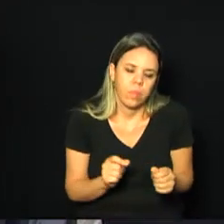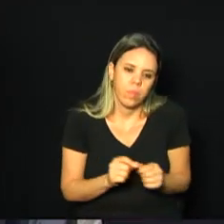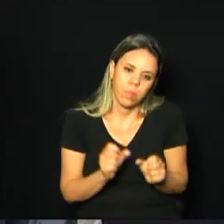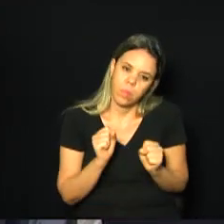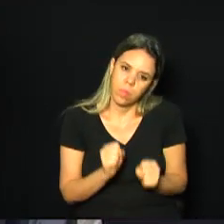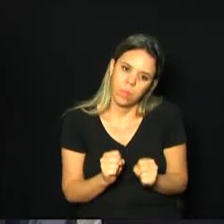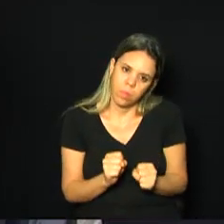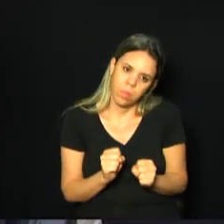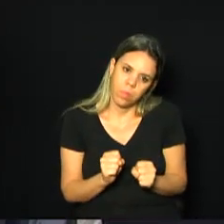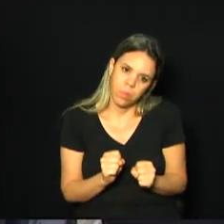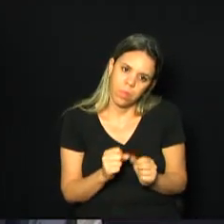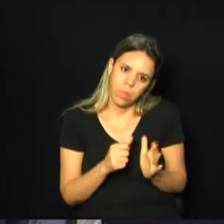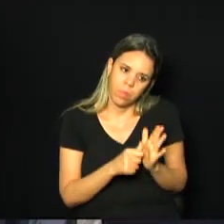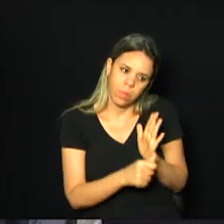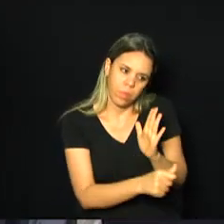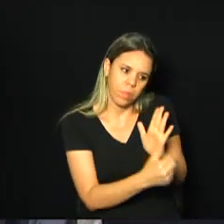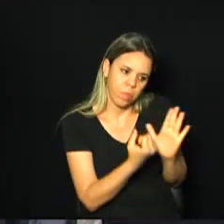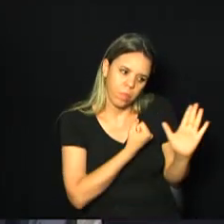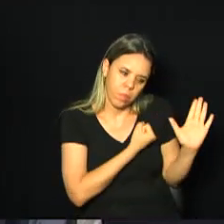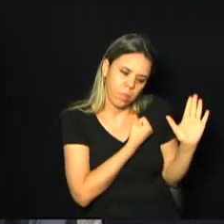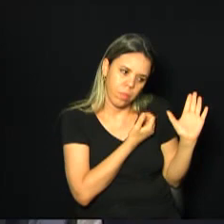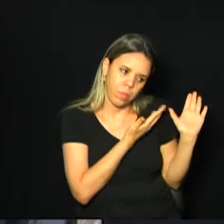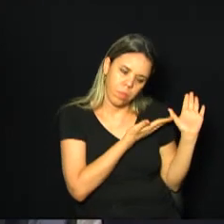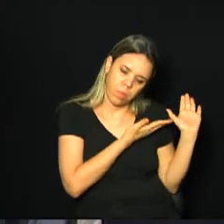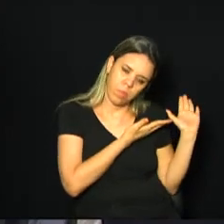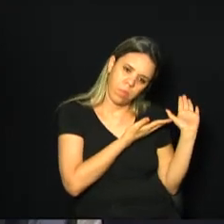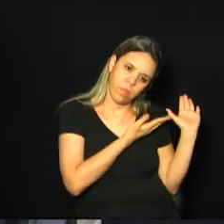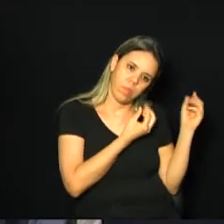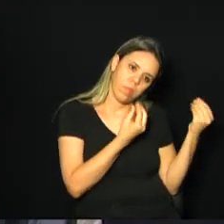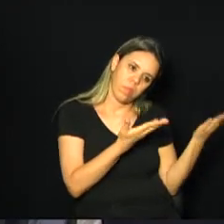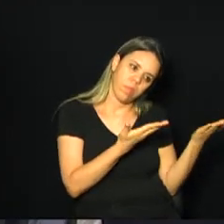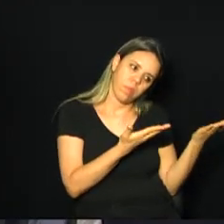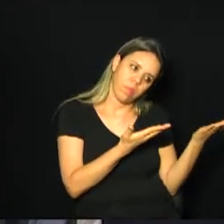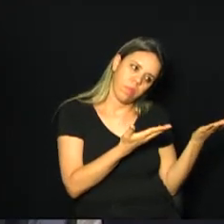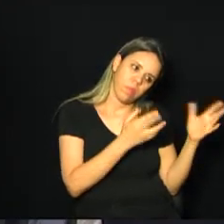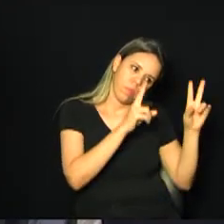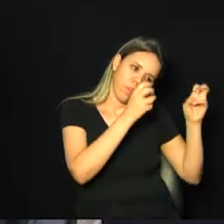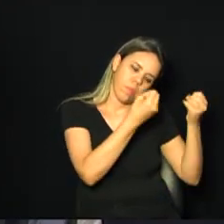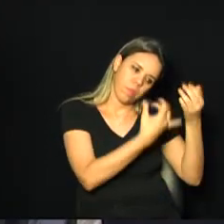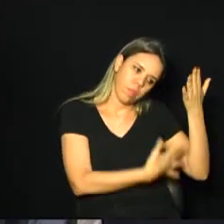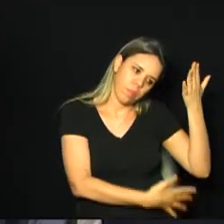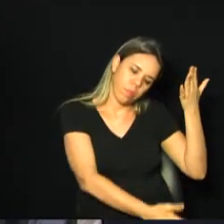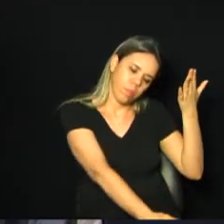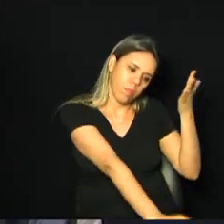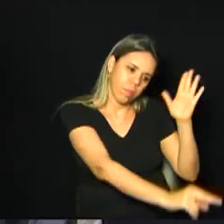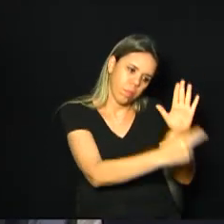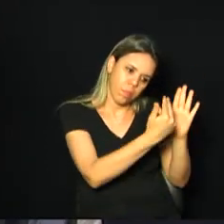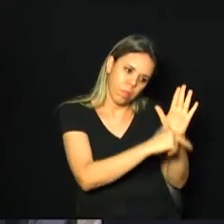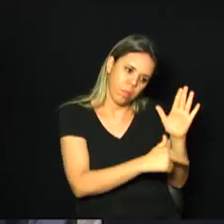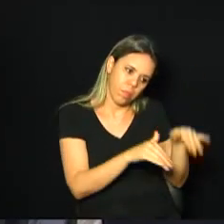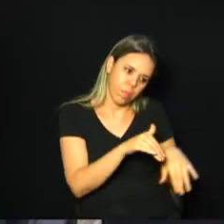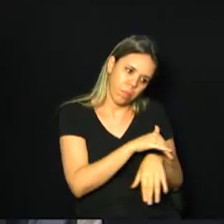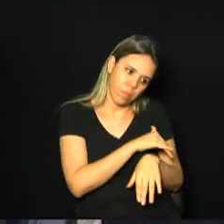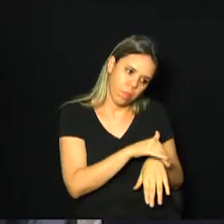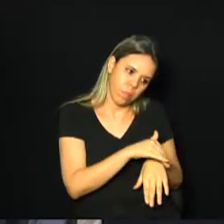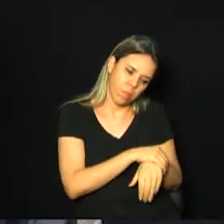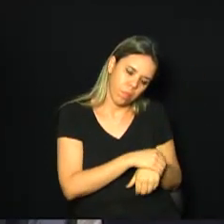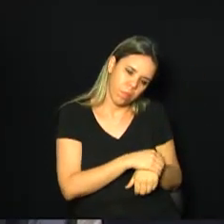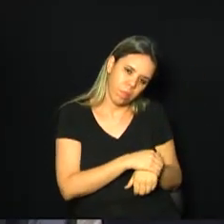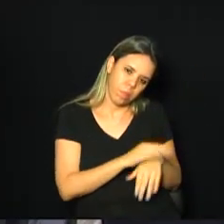ter colocado uma etiqueta com um número e entregar para ele uma relação com os nomes e os endereços